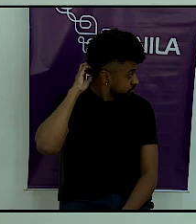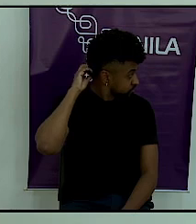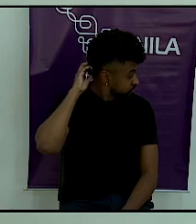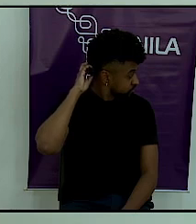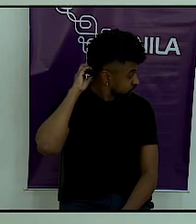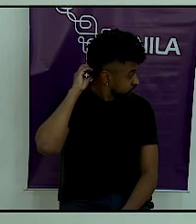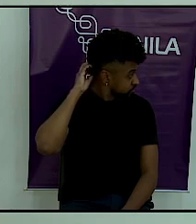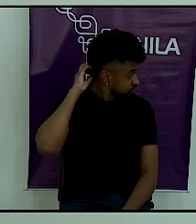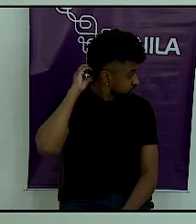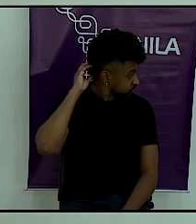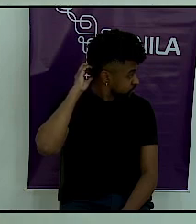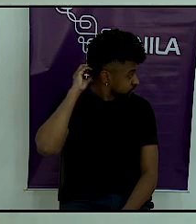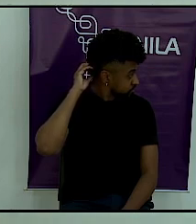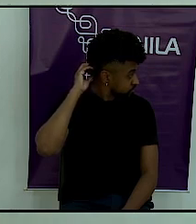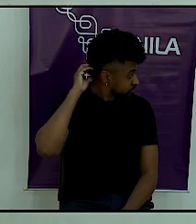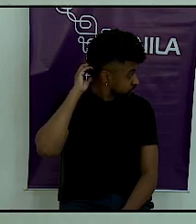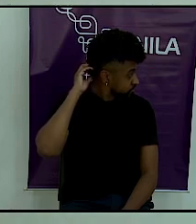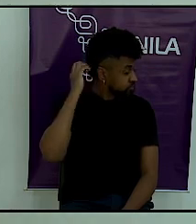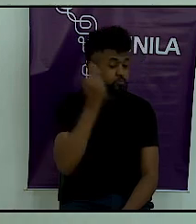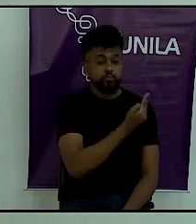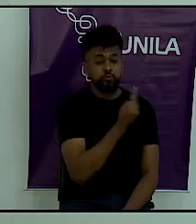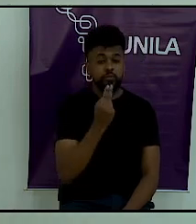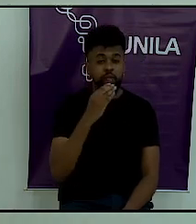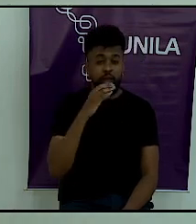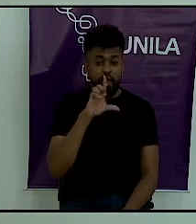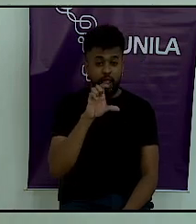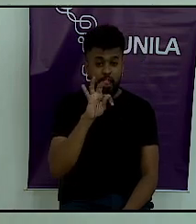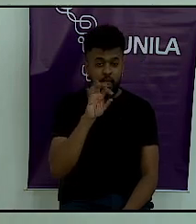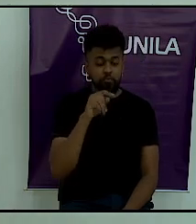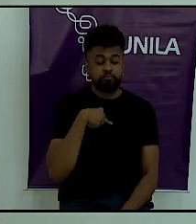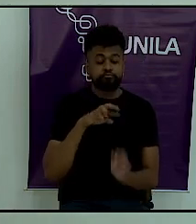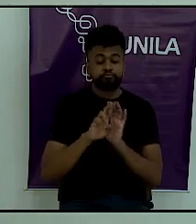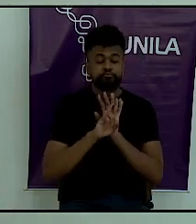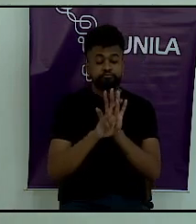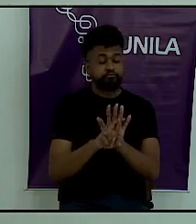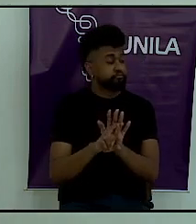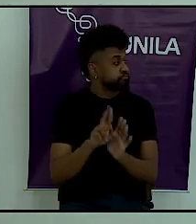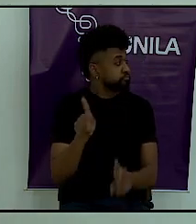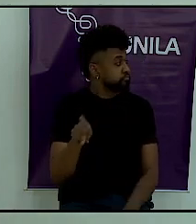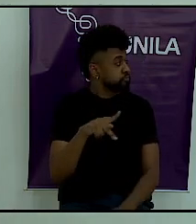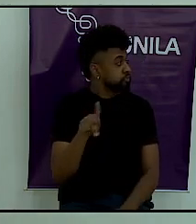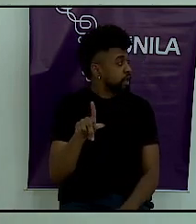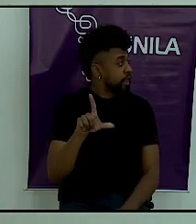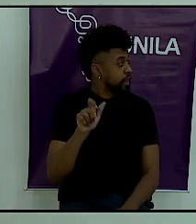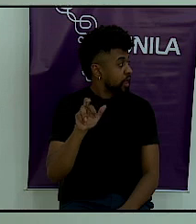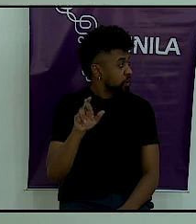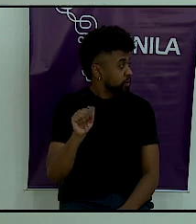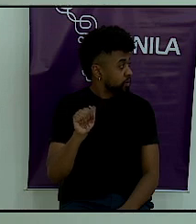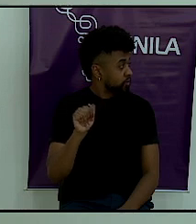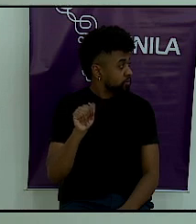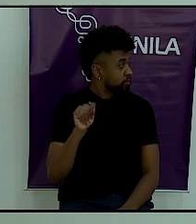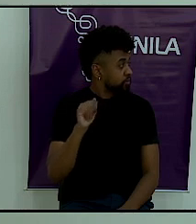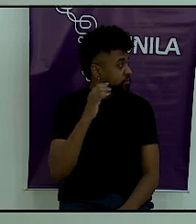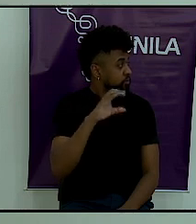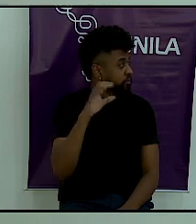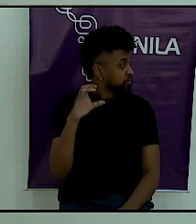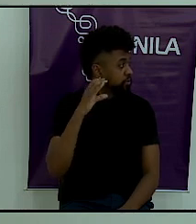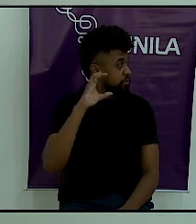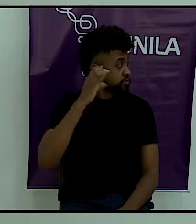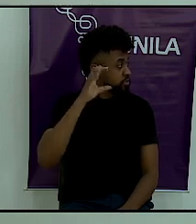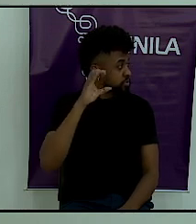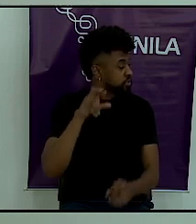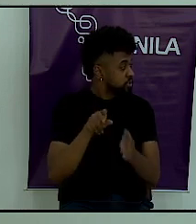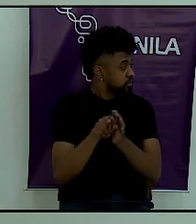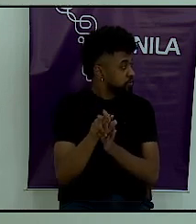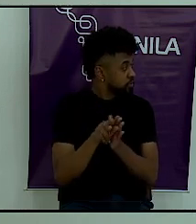pessoal. Eu sou o Cleto, estou representando aqui a professora Laura nas Ciências